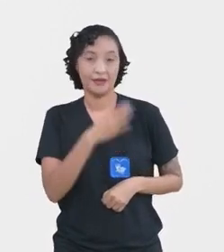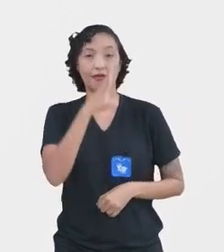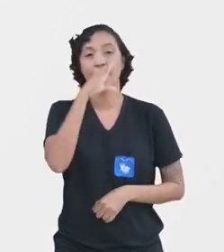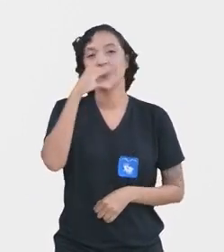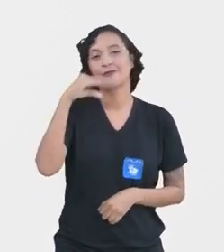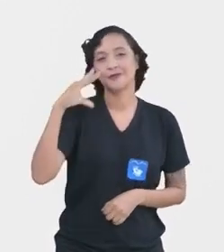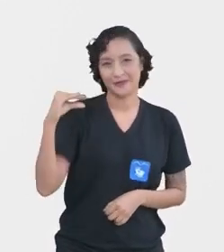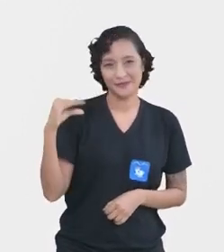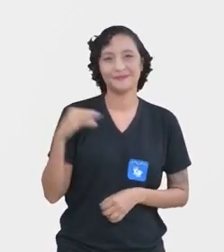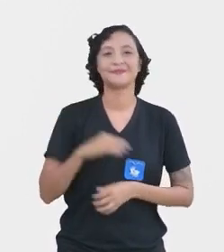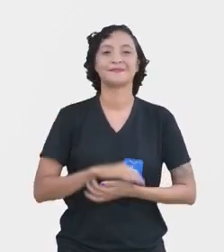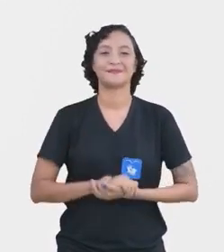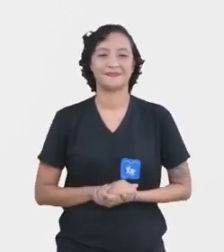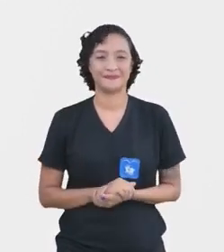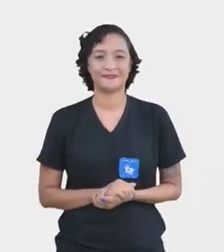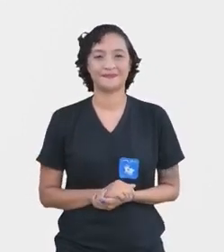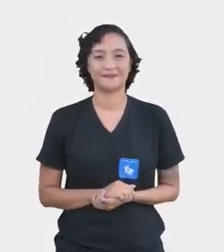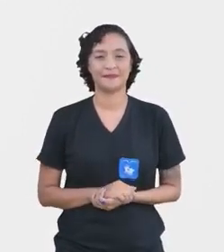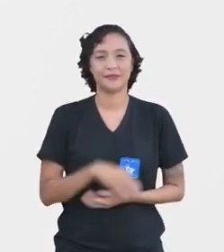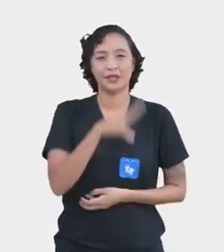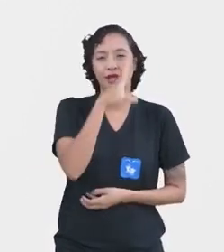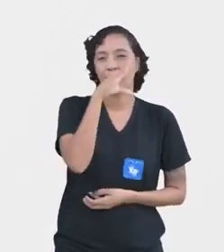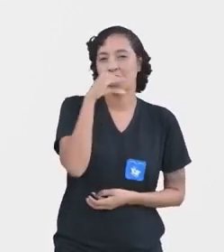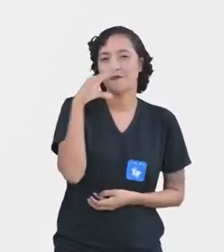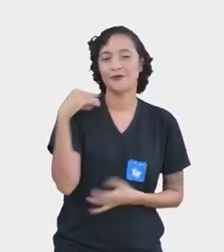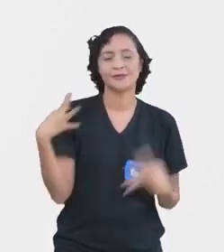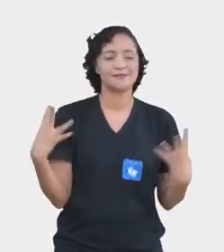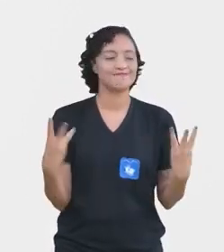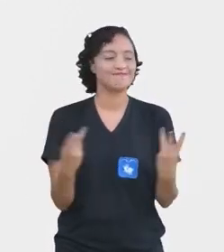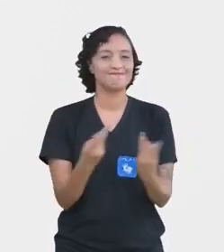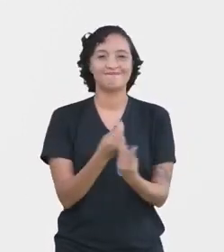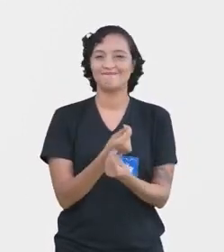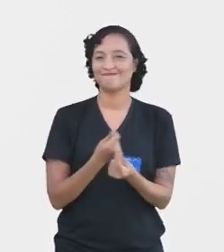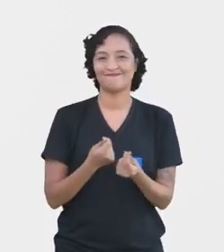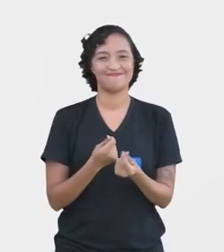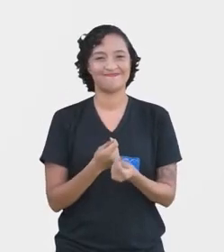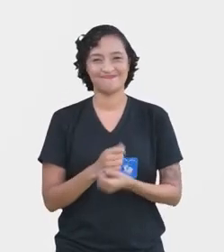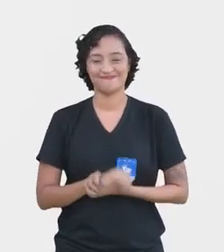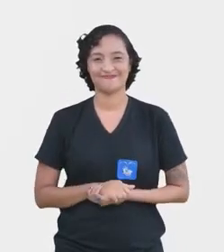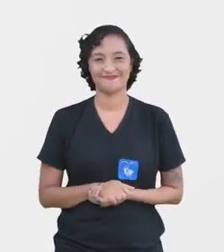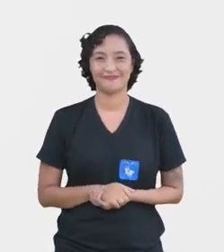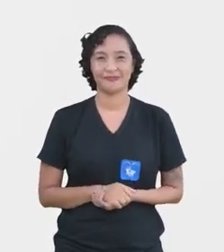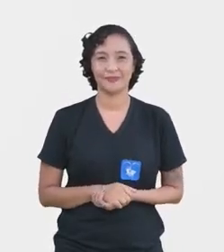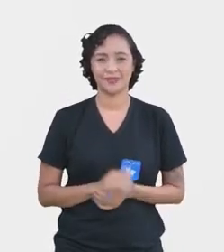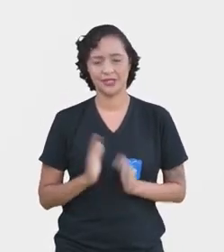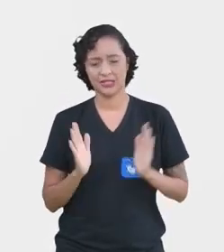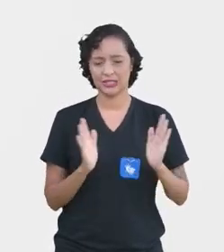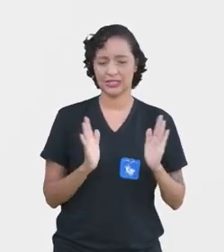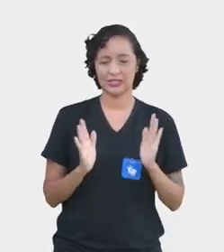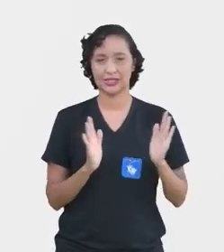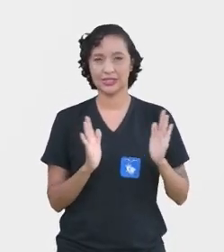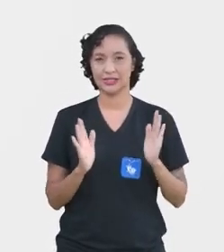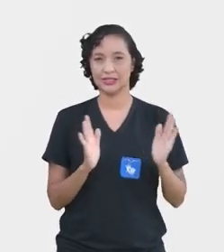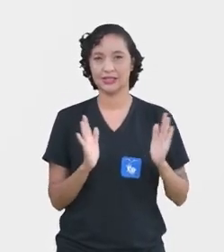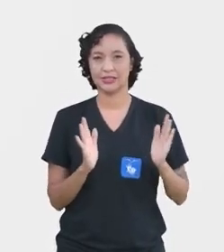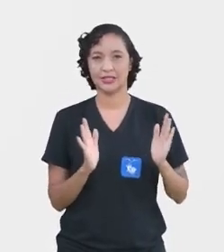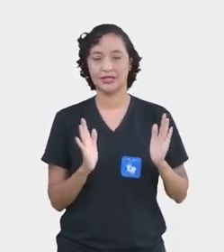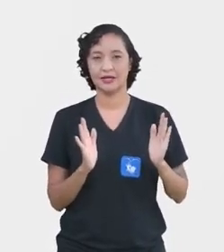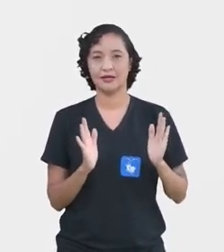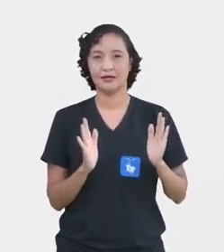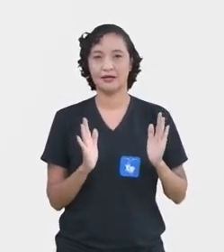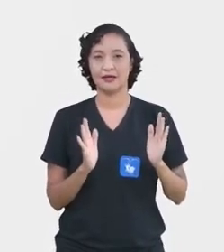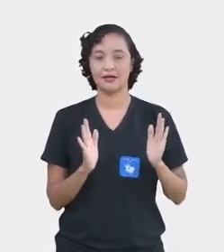né? Aquela fase maravilhosa, que ela fica entre a infância e